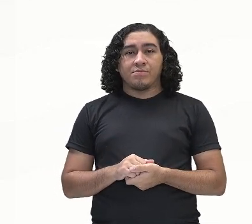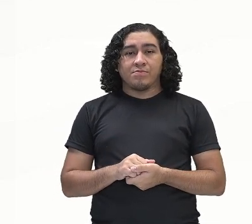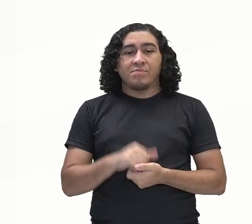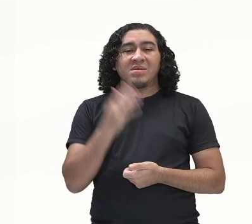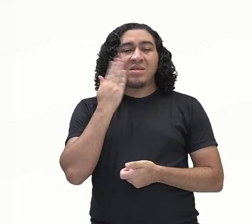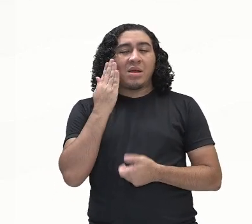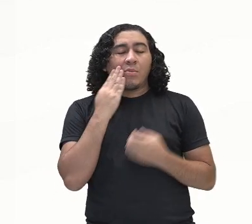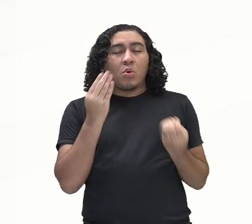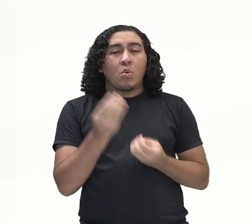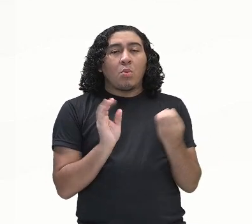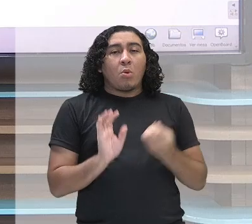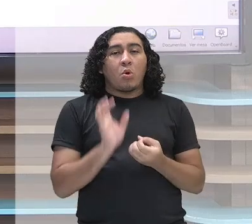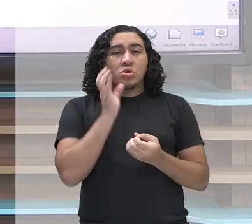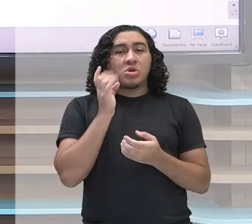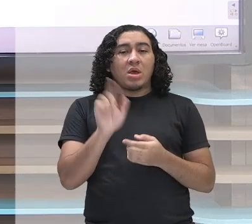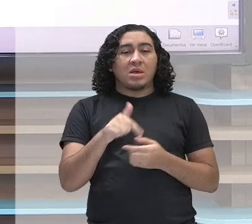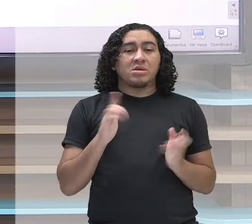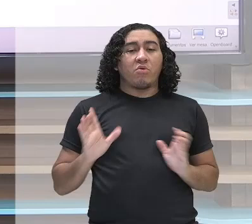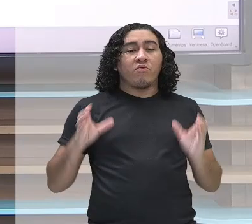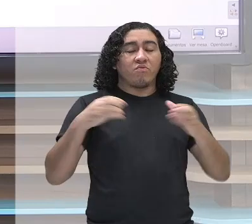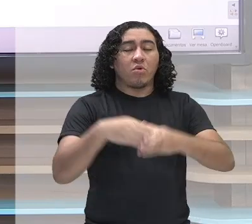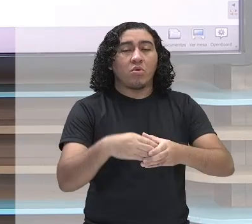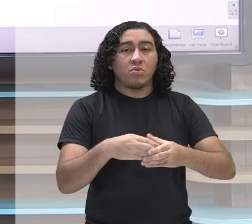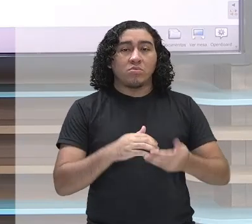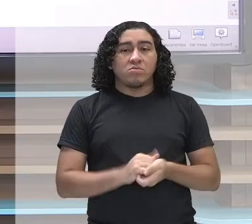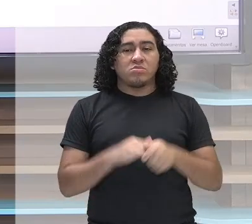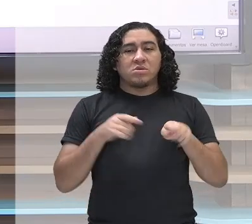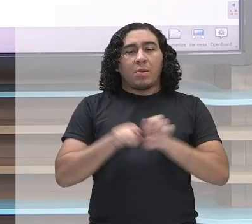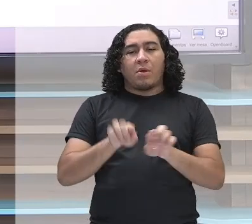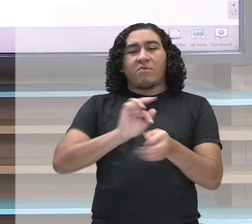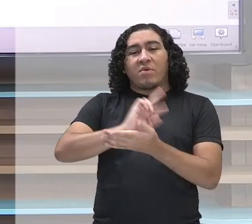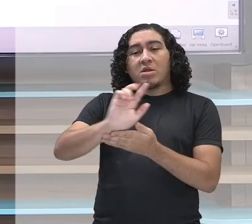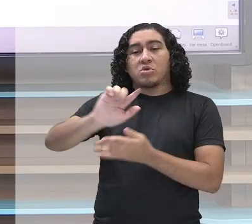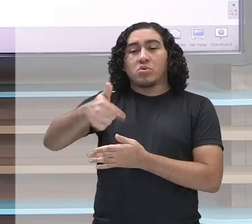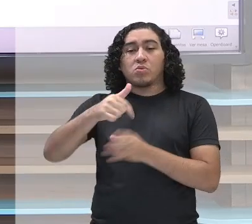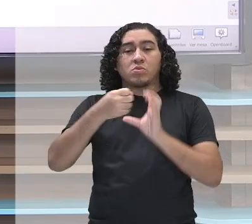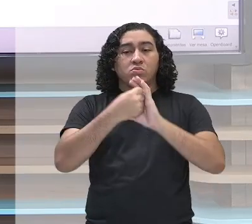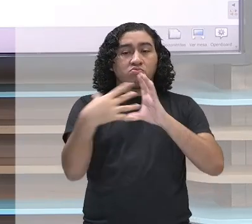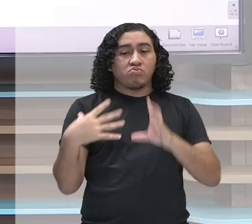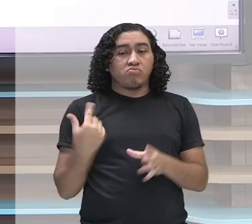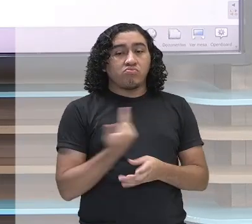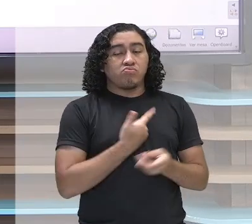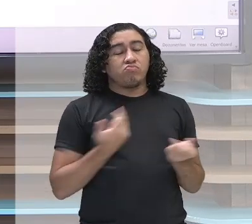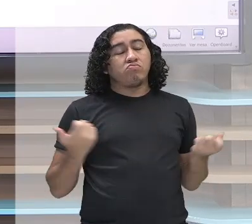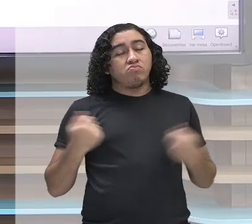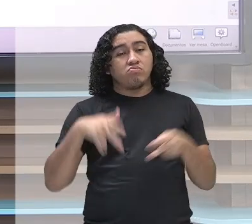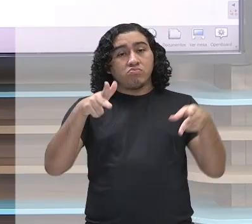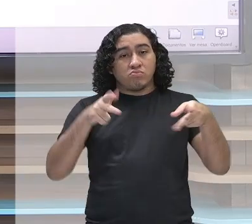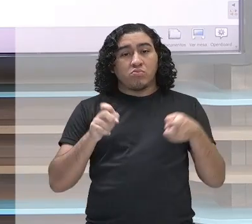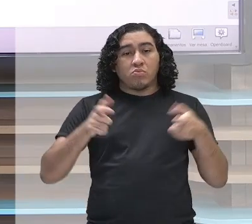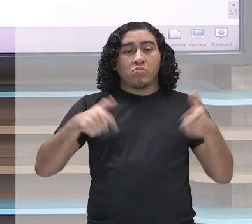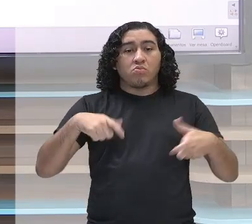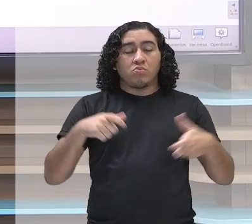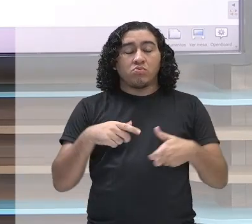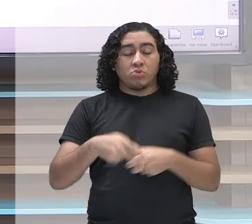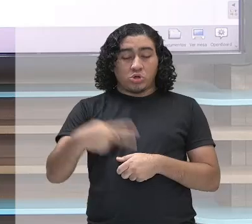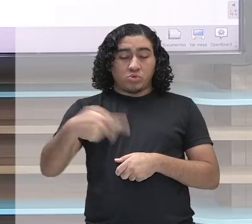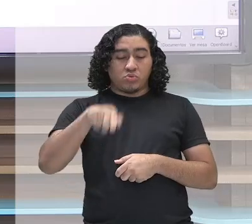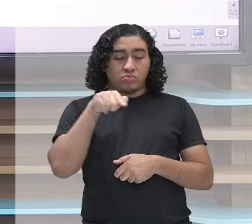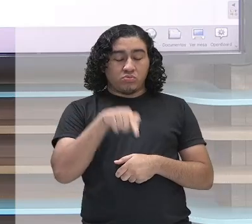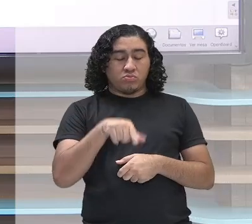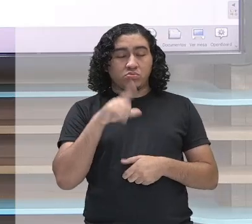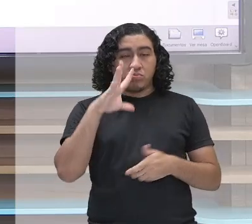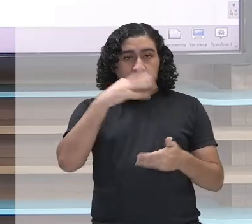desse mercado monopolista, né? Entre outras características que a gente também observa neste segundo momento, né? Dentro